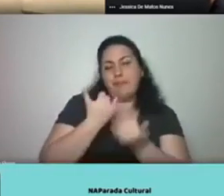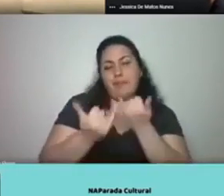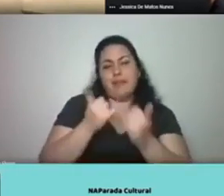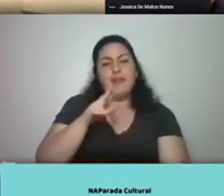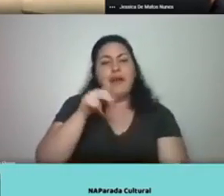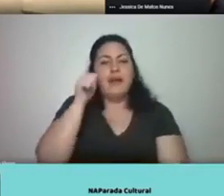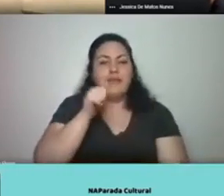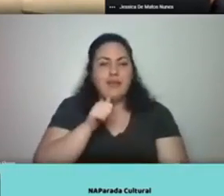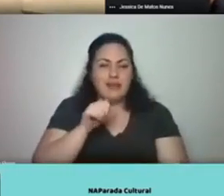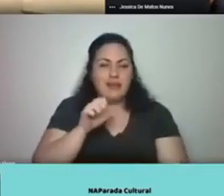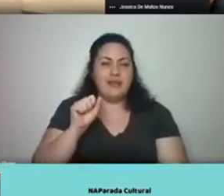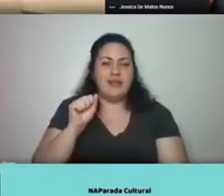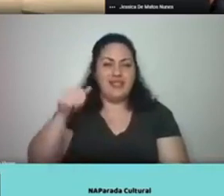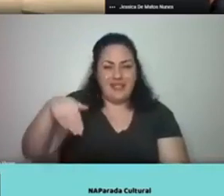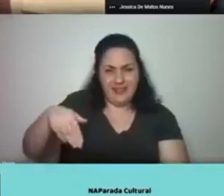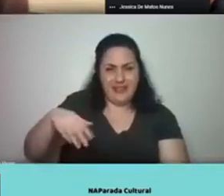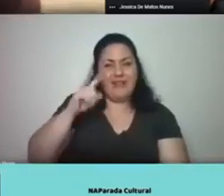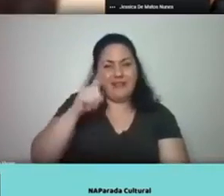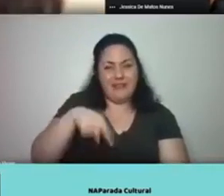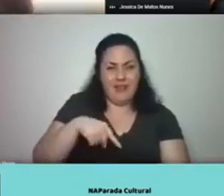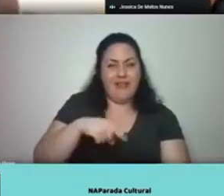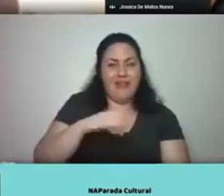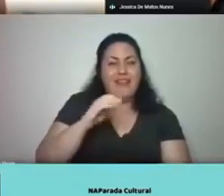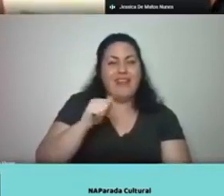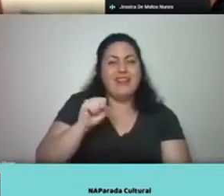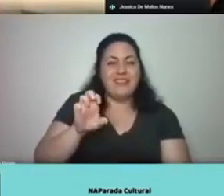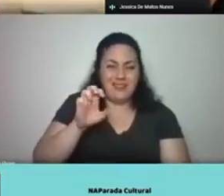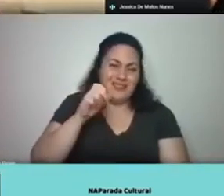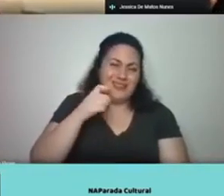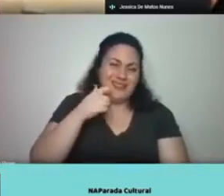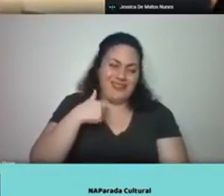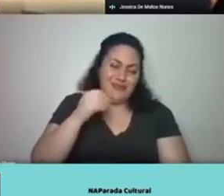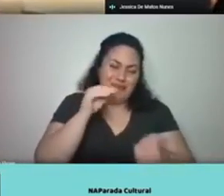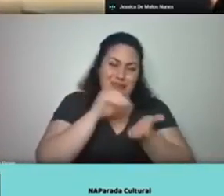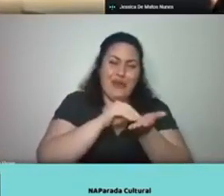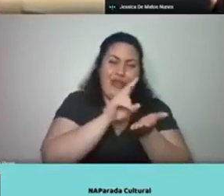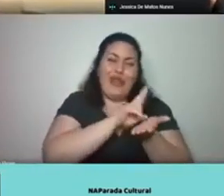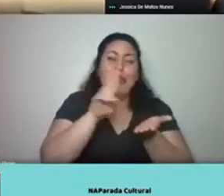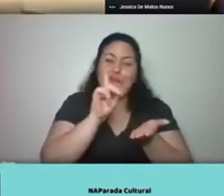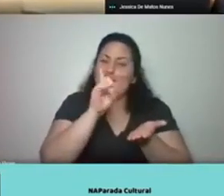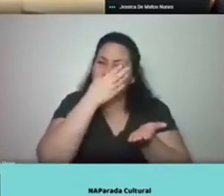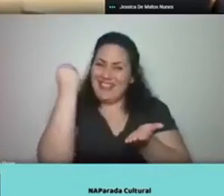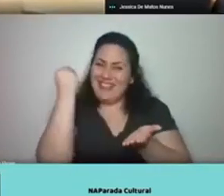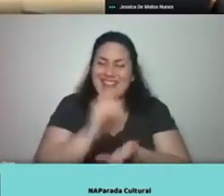a Casey. Anotei os nomes aqui para não me esquecer. Pois é, né?